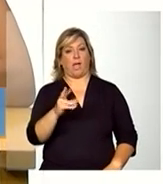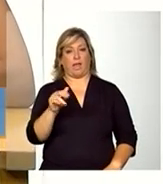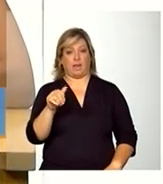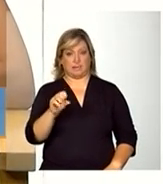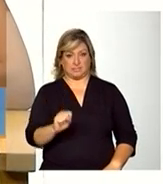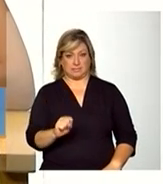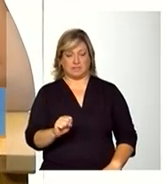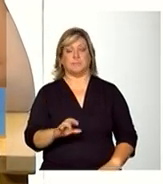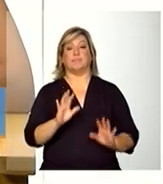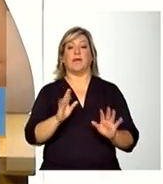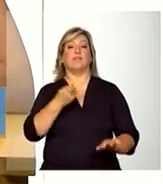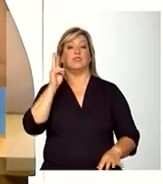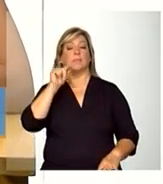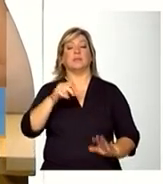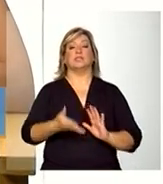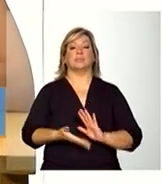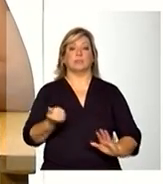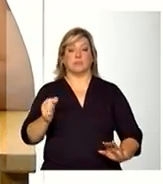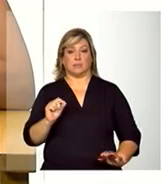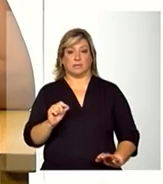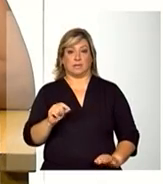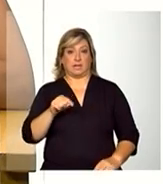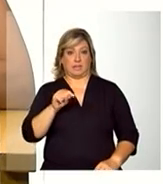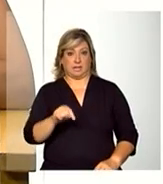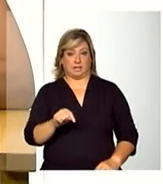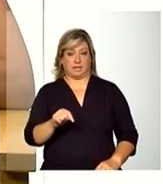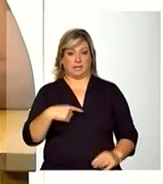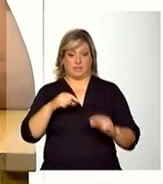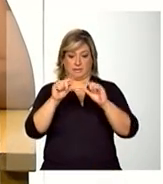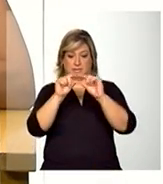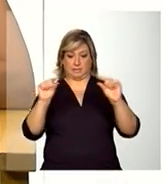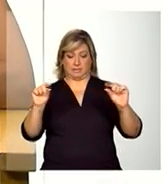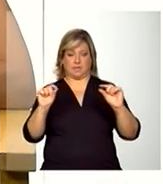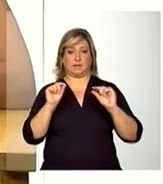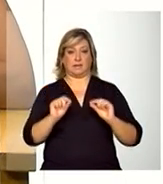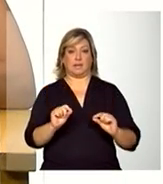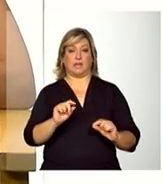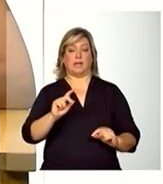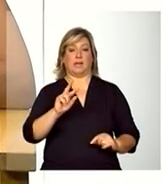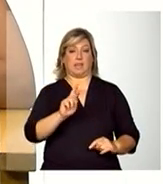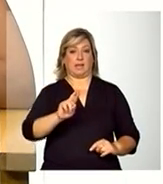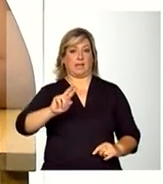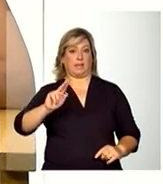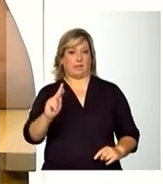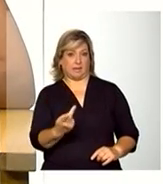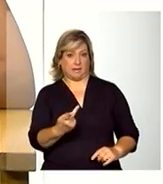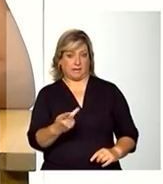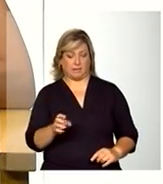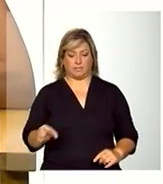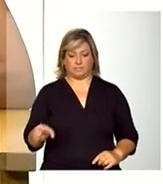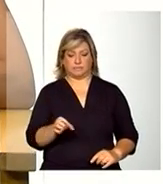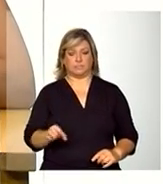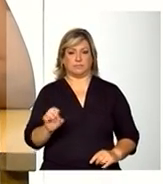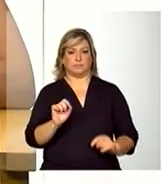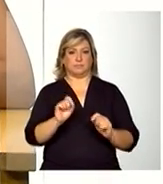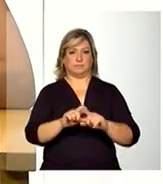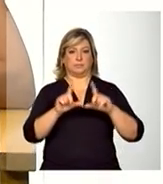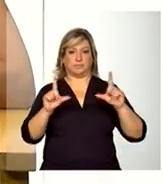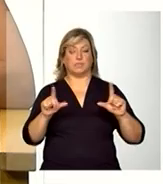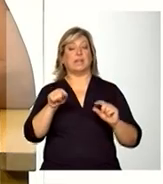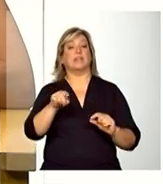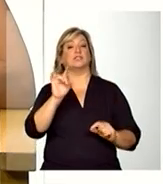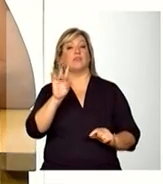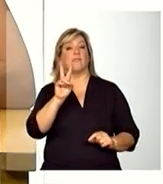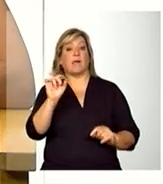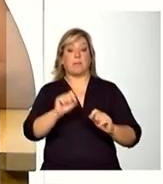da opção de exclusão na na ainda na aba recursos humanos é lá que essa opção aparece só que ela só vai aparecer para quem tiver